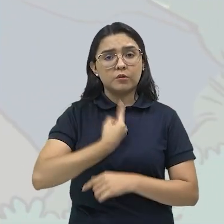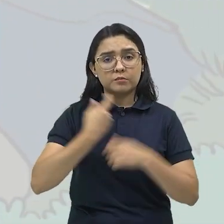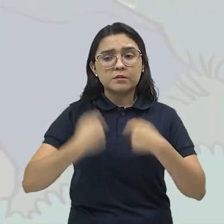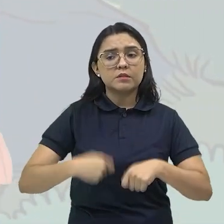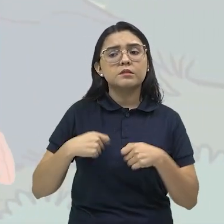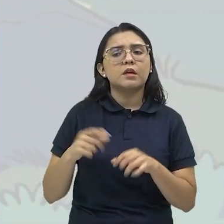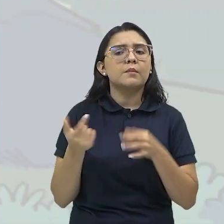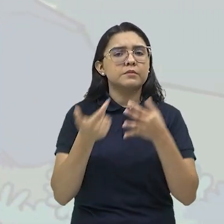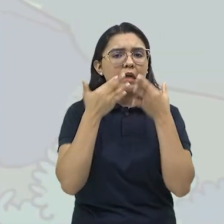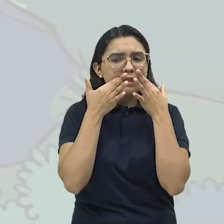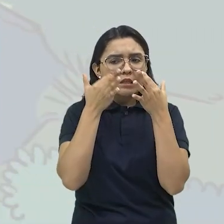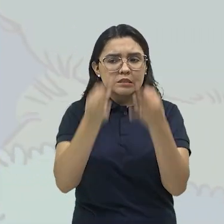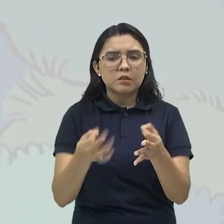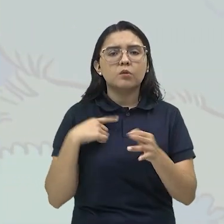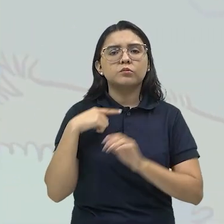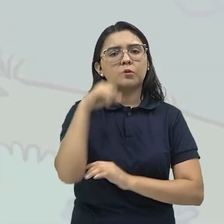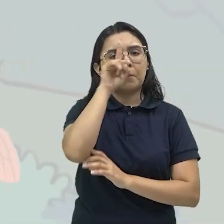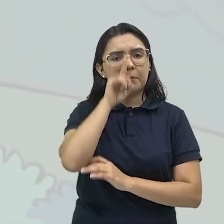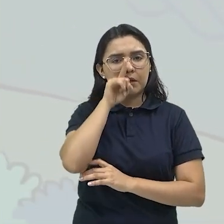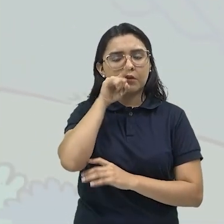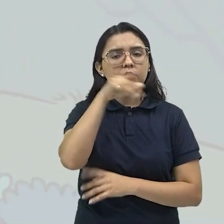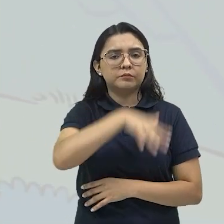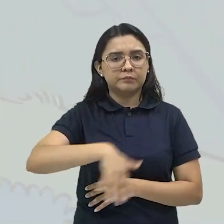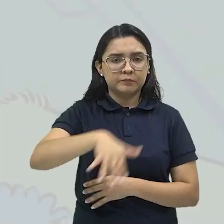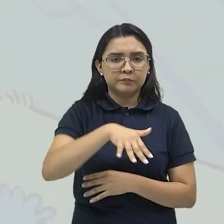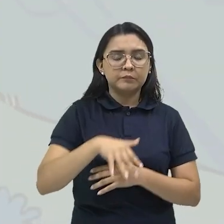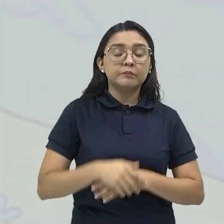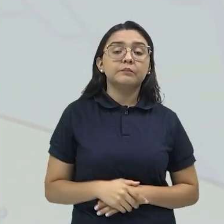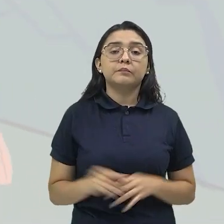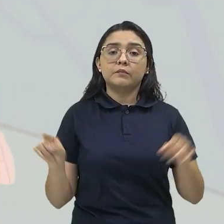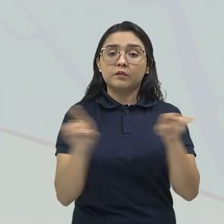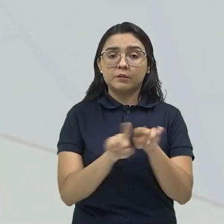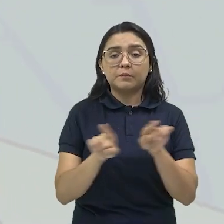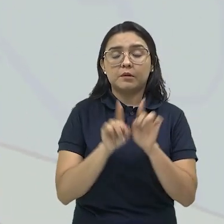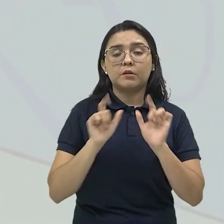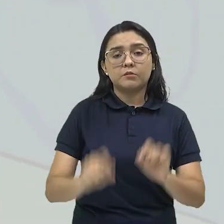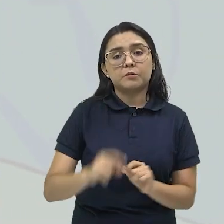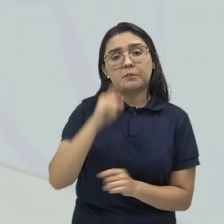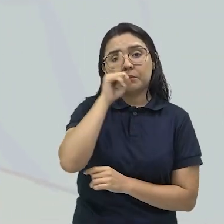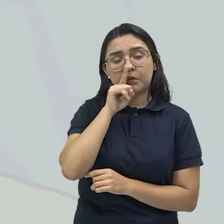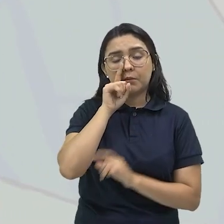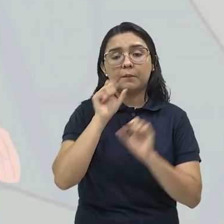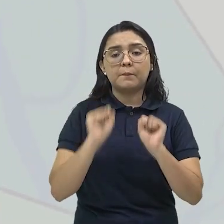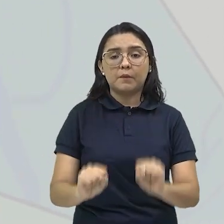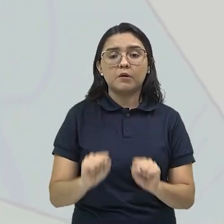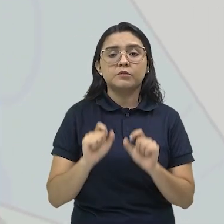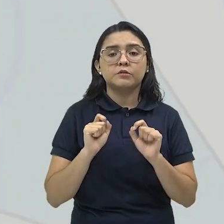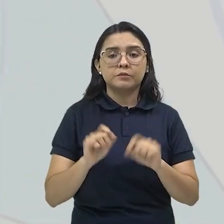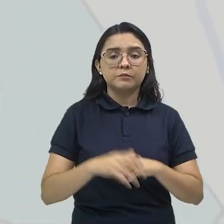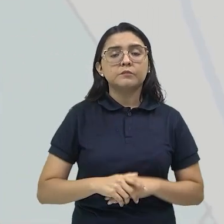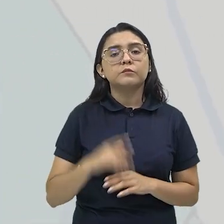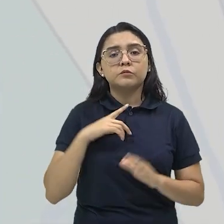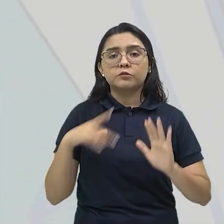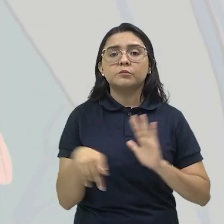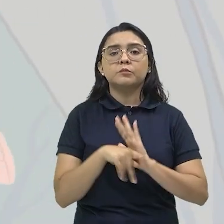vigilantes contra os perigos que nos cercam, inclusive aqueles que podem vir dos próprios homens.